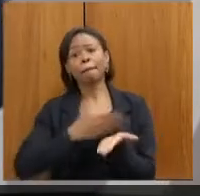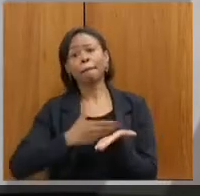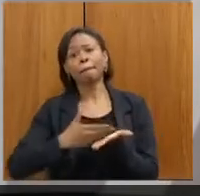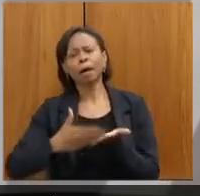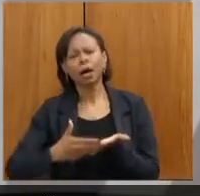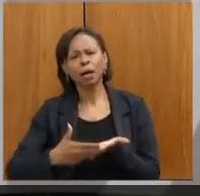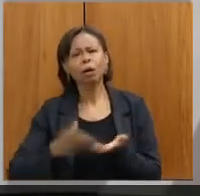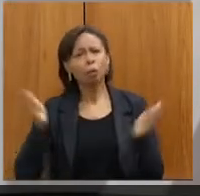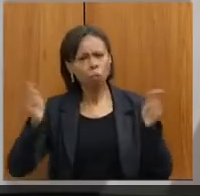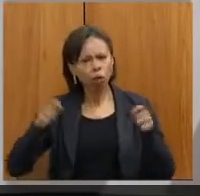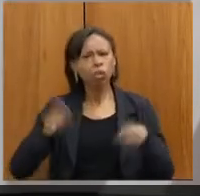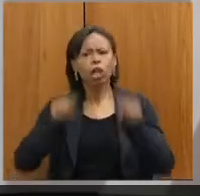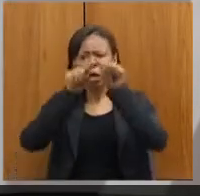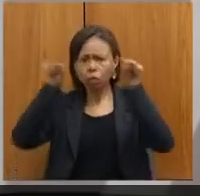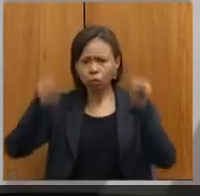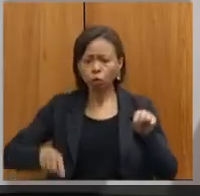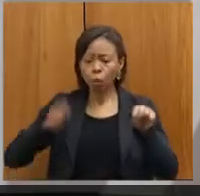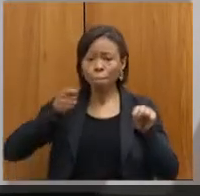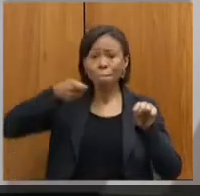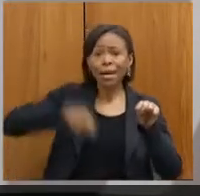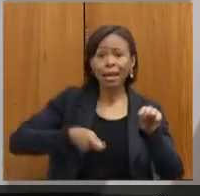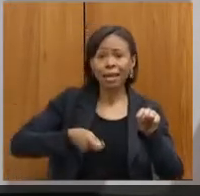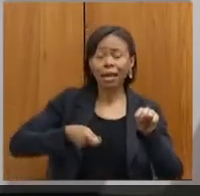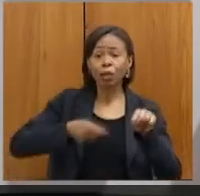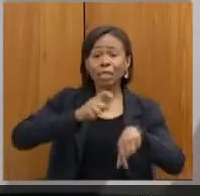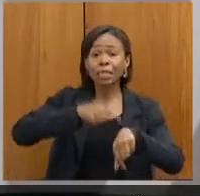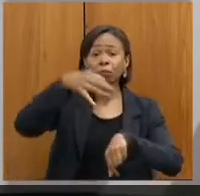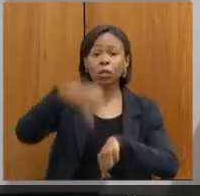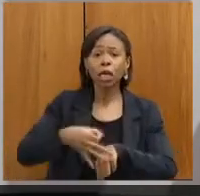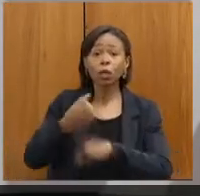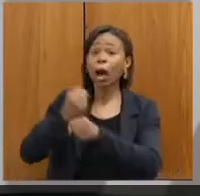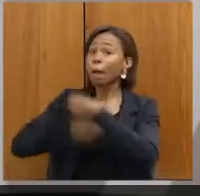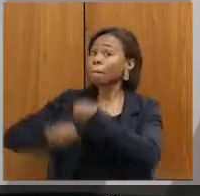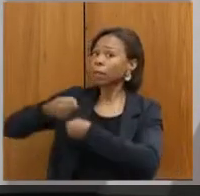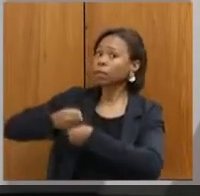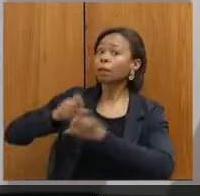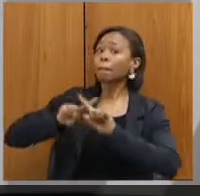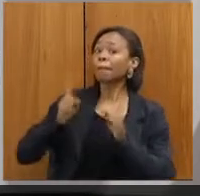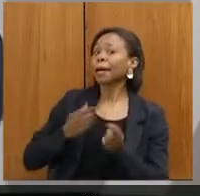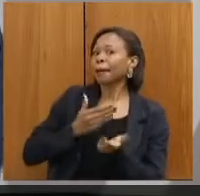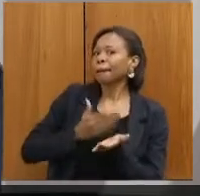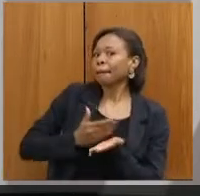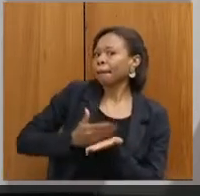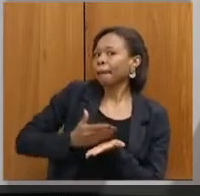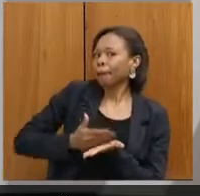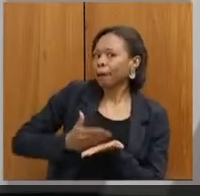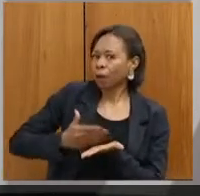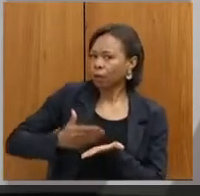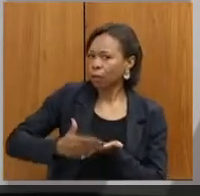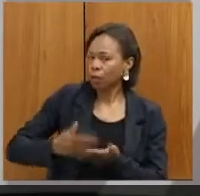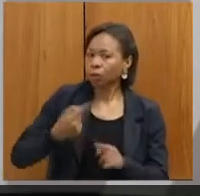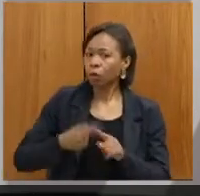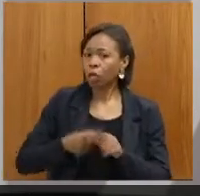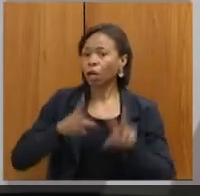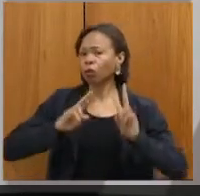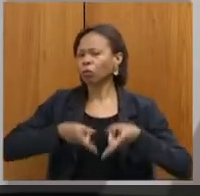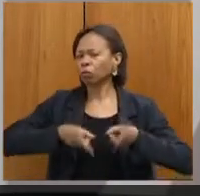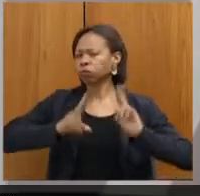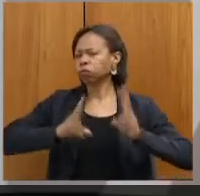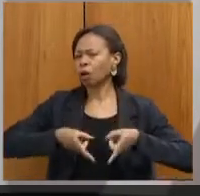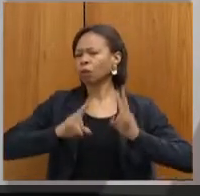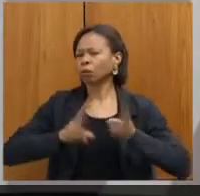regularizar o salário dos Servidores e já o ano passado mas optou em continuar porque ele vai criando a situação fiscal